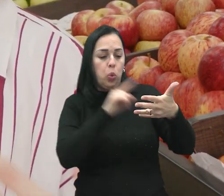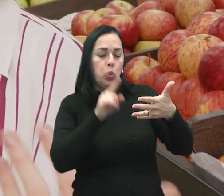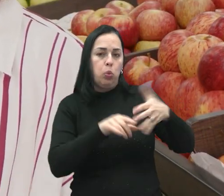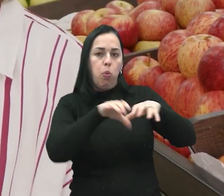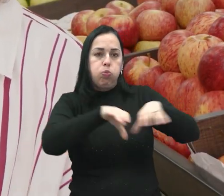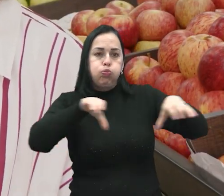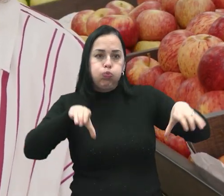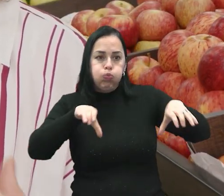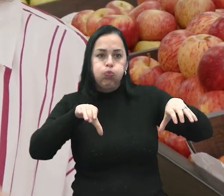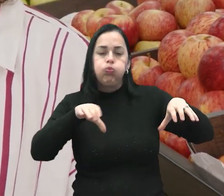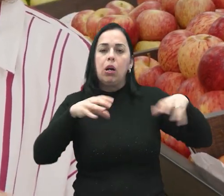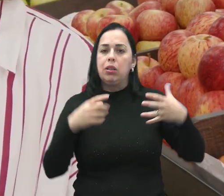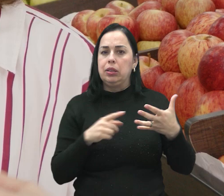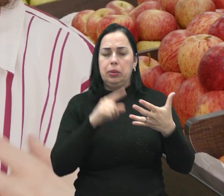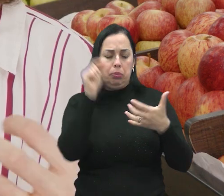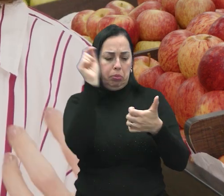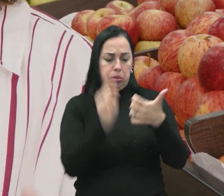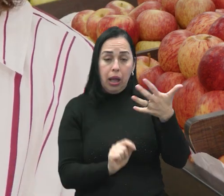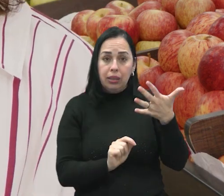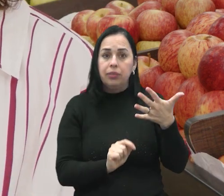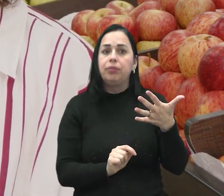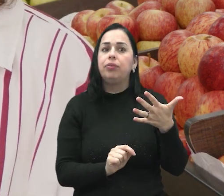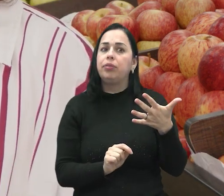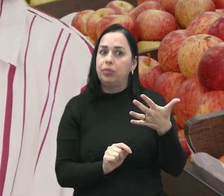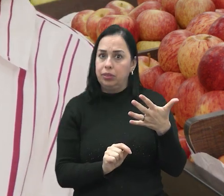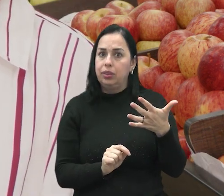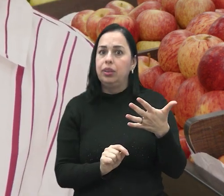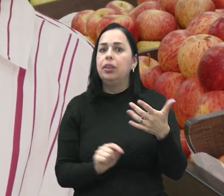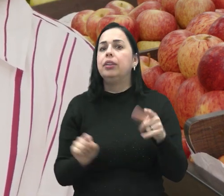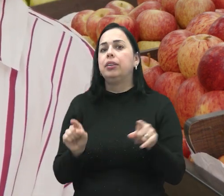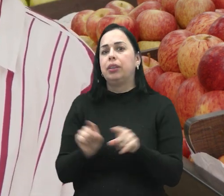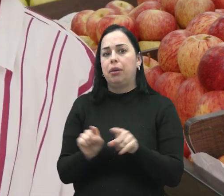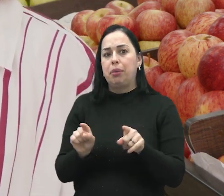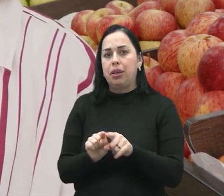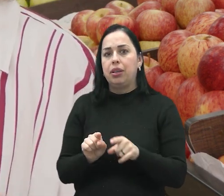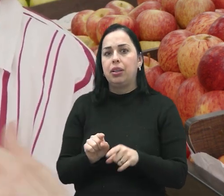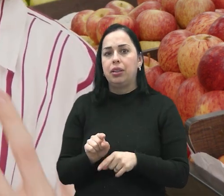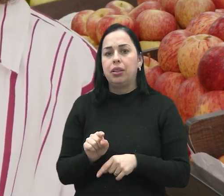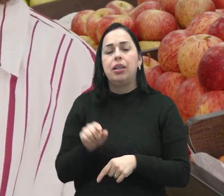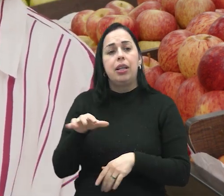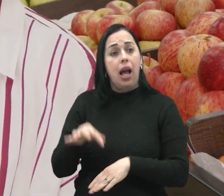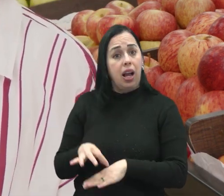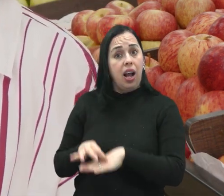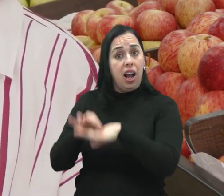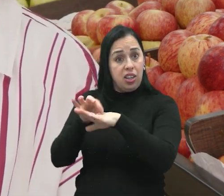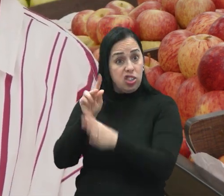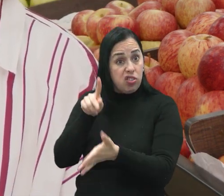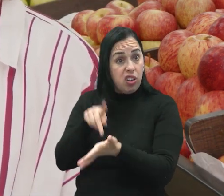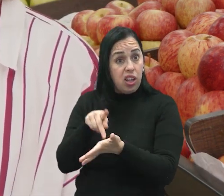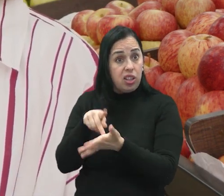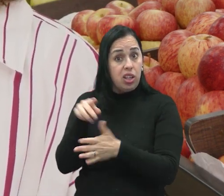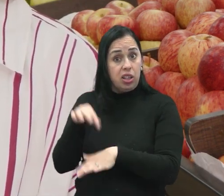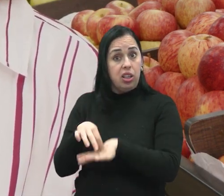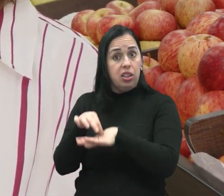mortadela, salame, esses embutidos, e também até as carnes, de